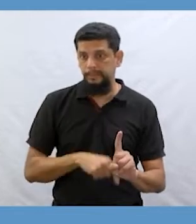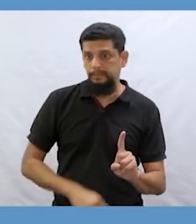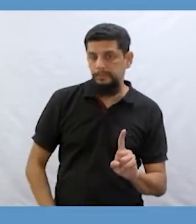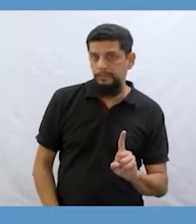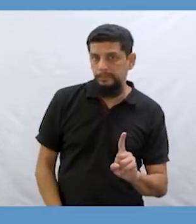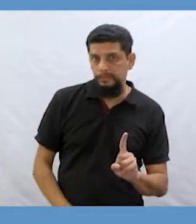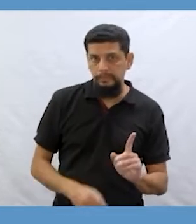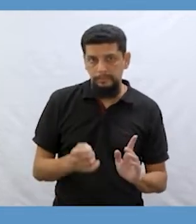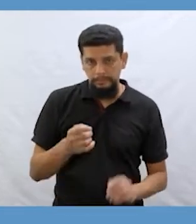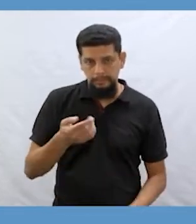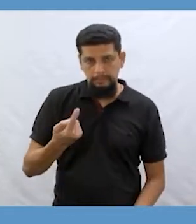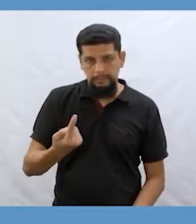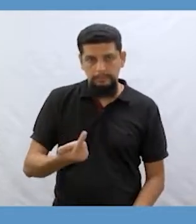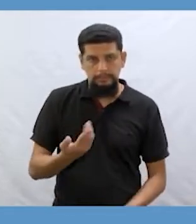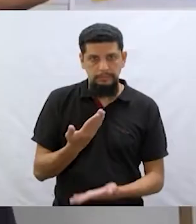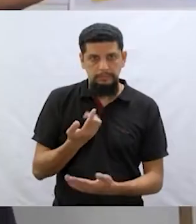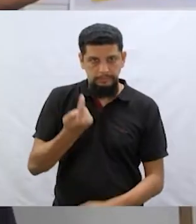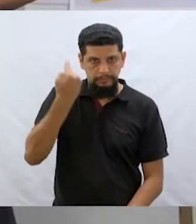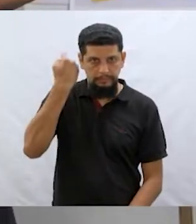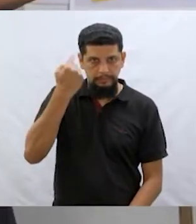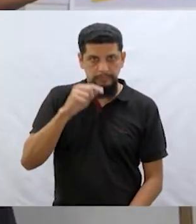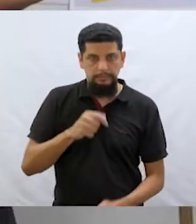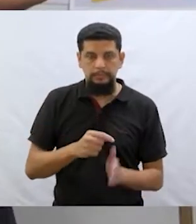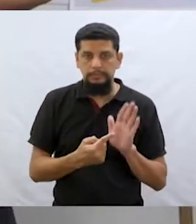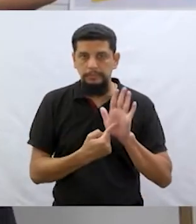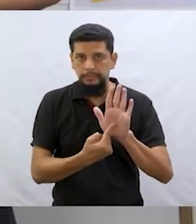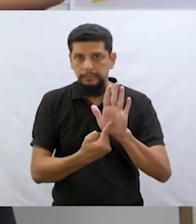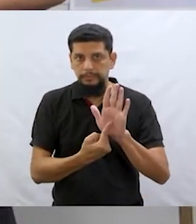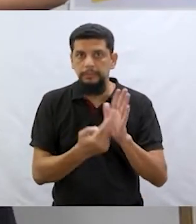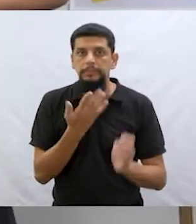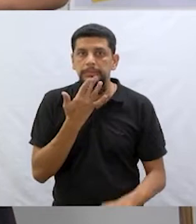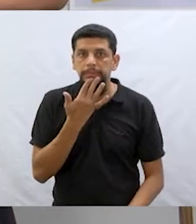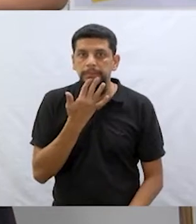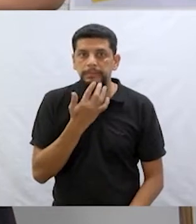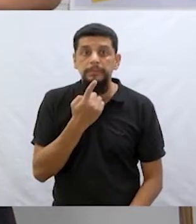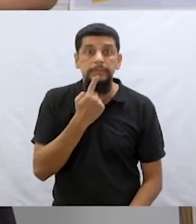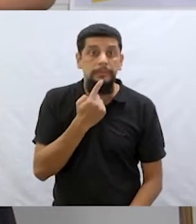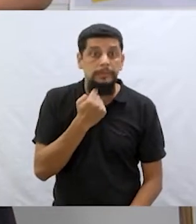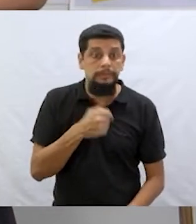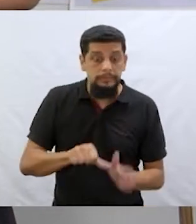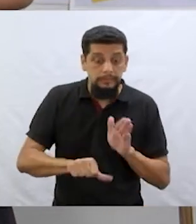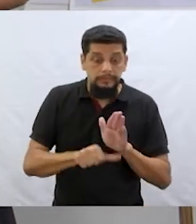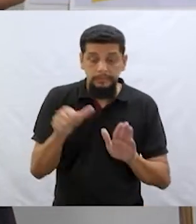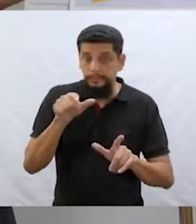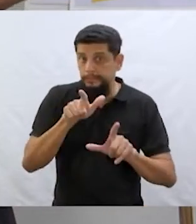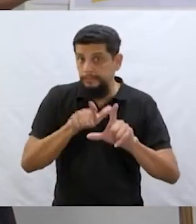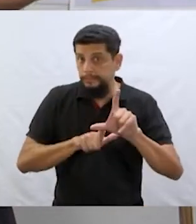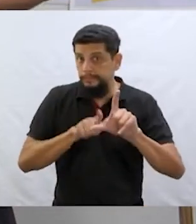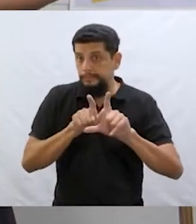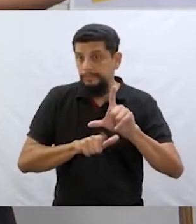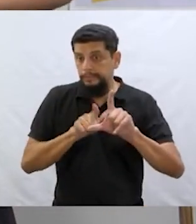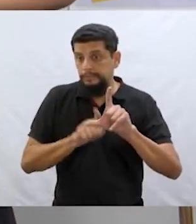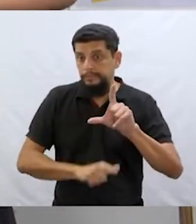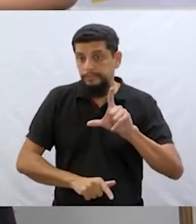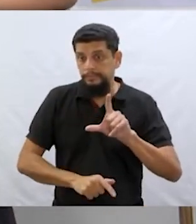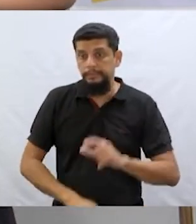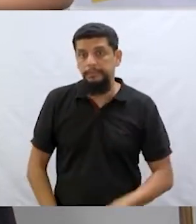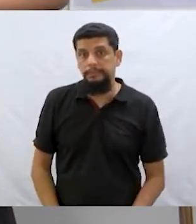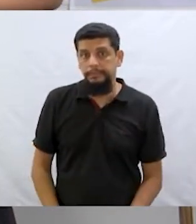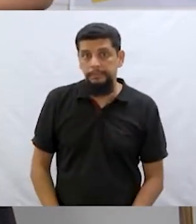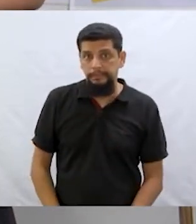Né? Lá, quando nós mostramos, ela estava em vermelho. Tá? Era a primeira letra, que é a mesma letra